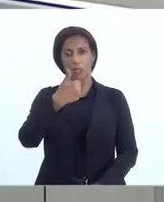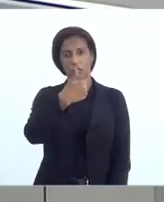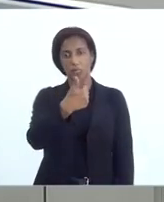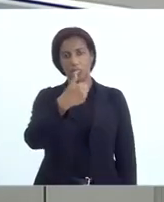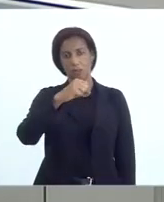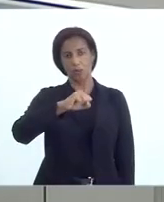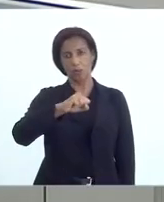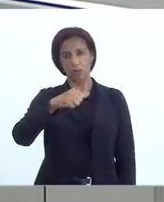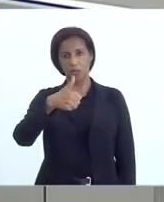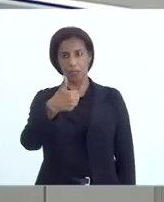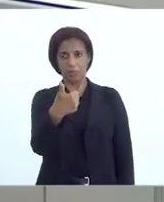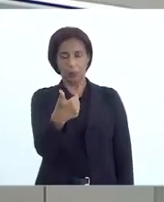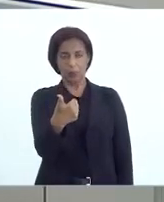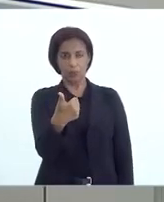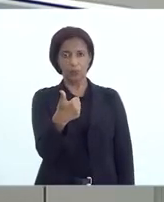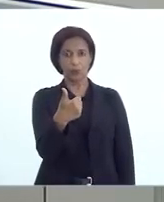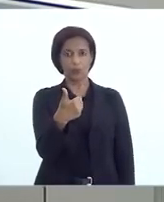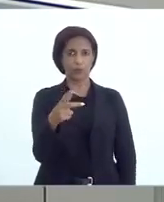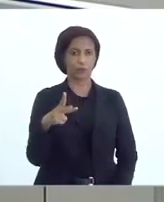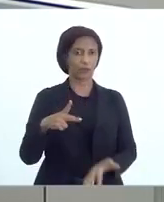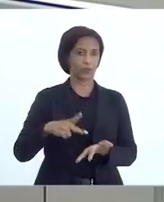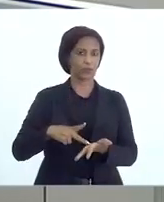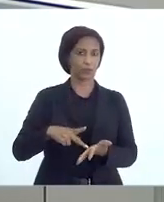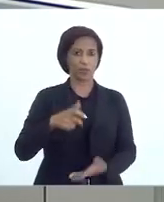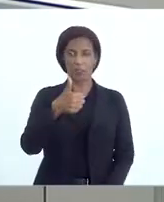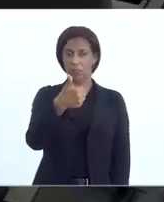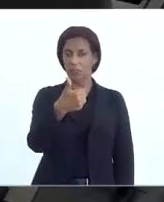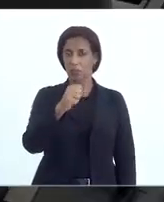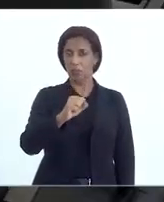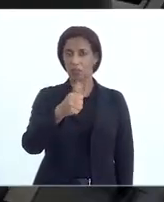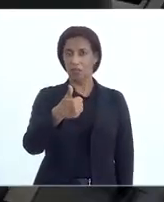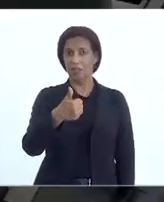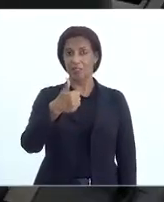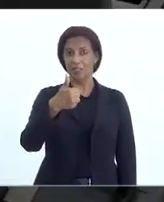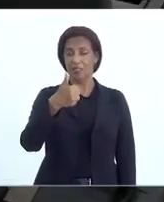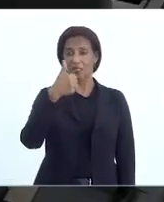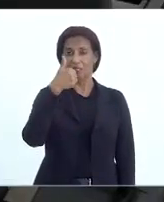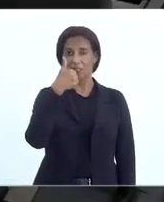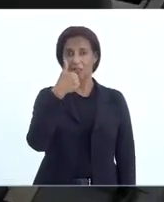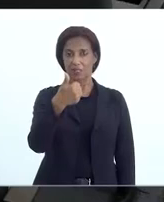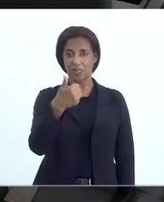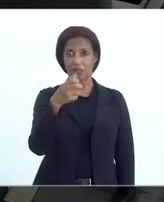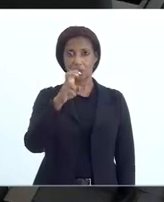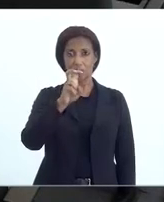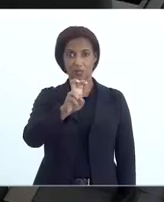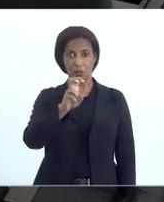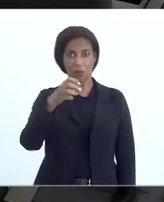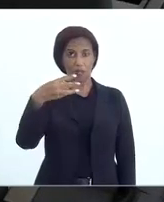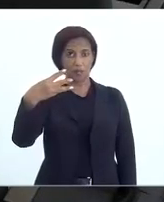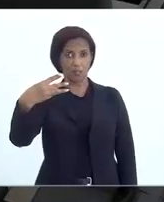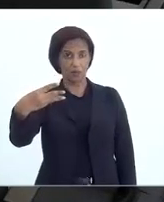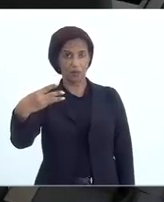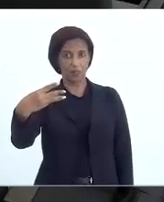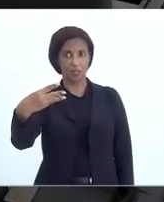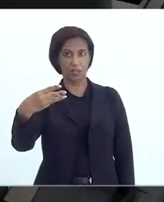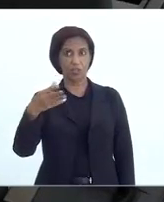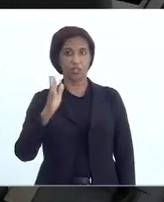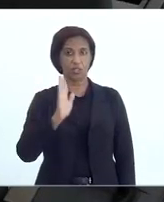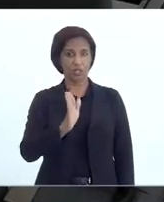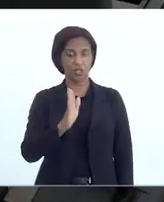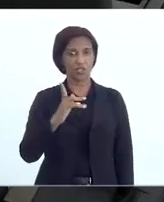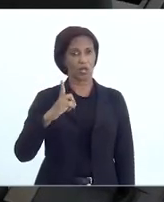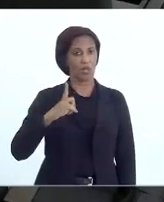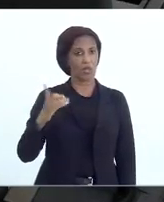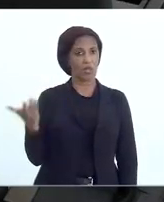181 que na verdade não são 181 São 130 São 153 e já com os que já estão